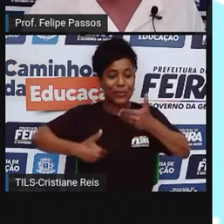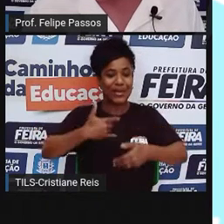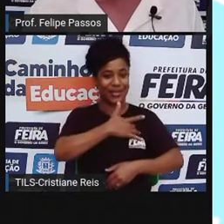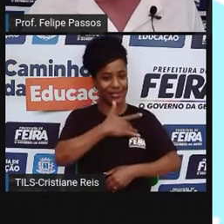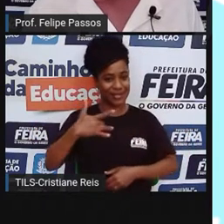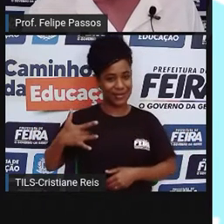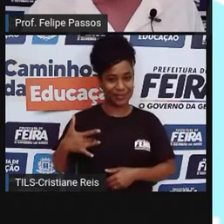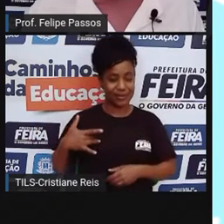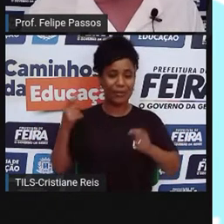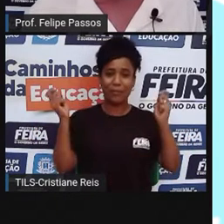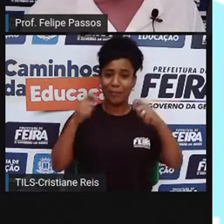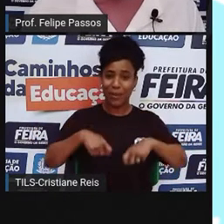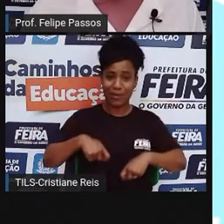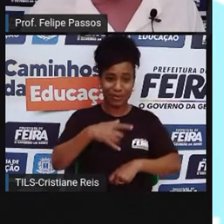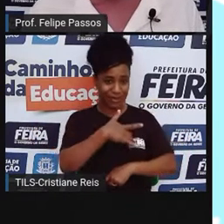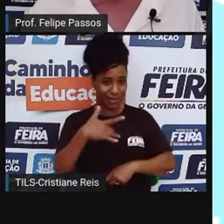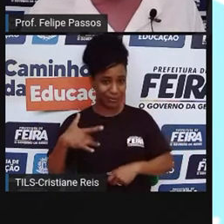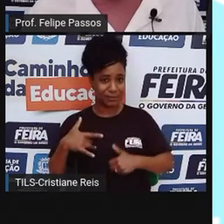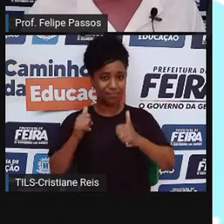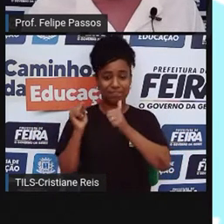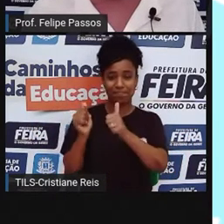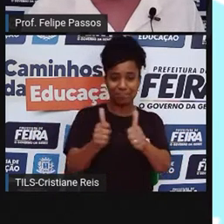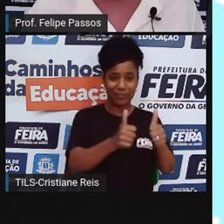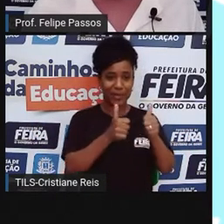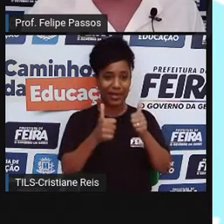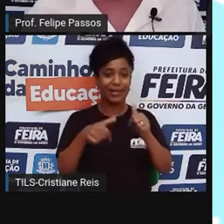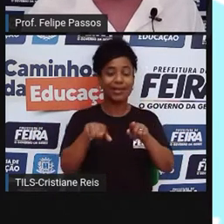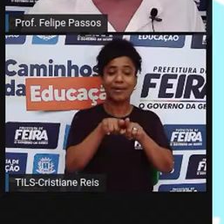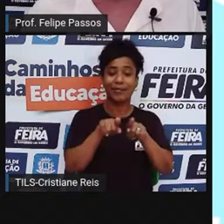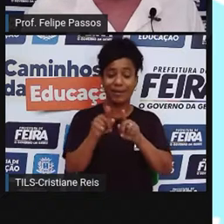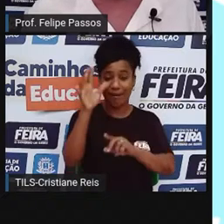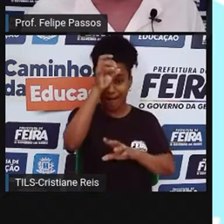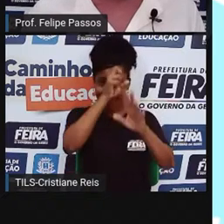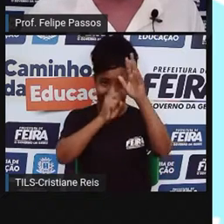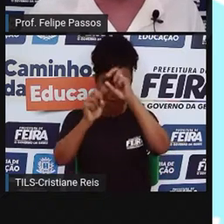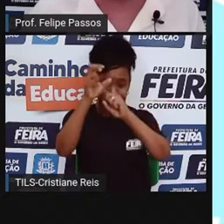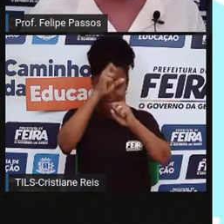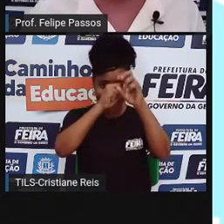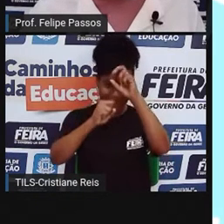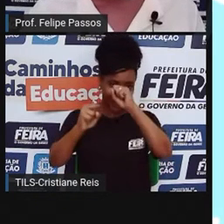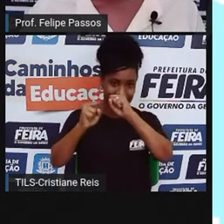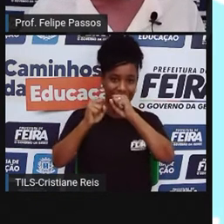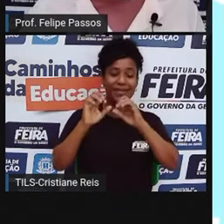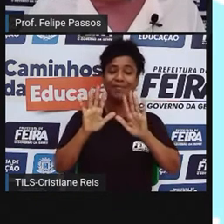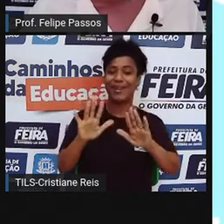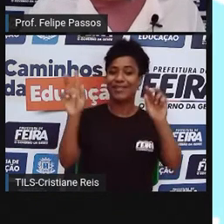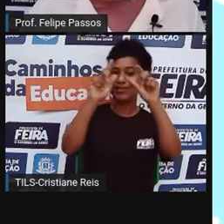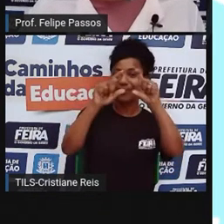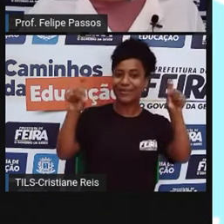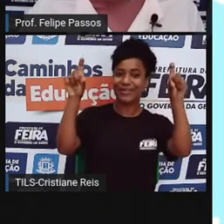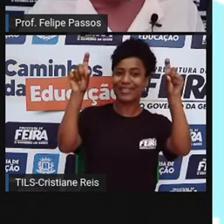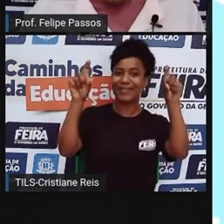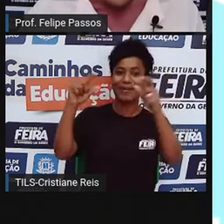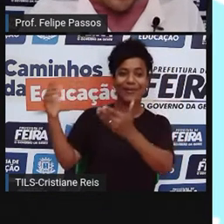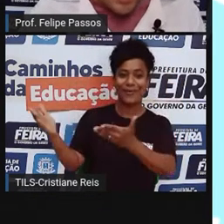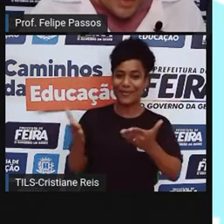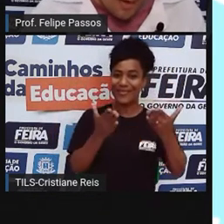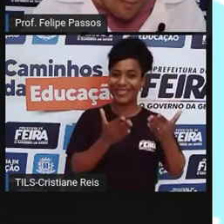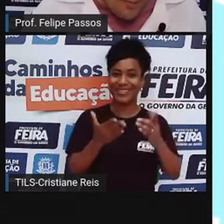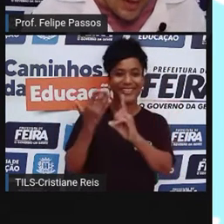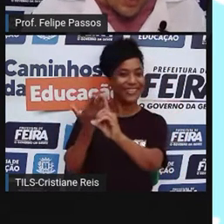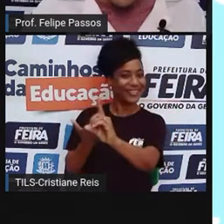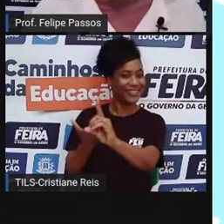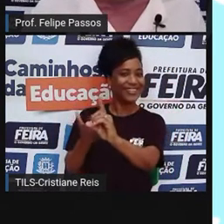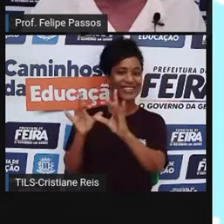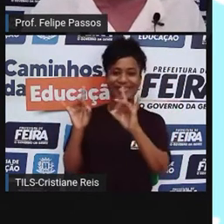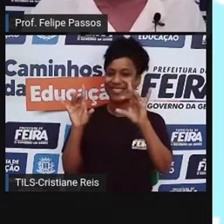e de educação também, certo? Só que eu, para poder falar desse tema, trouxe aqui um convidado super